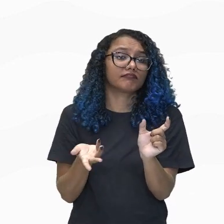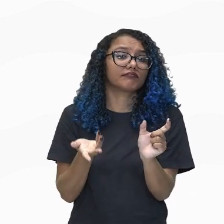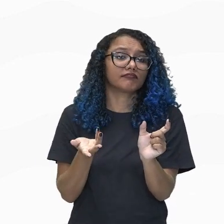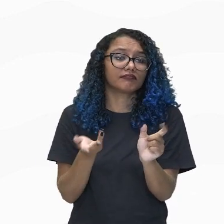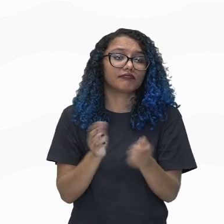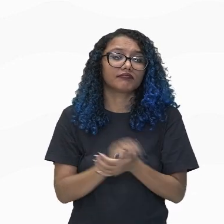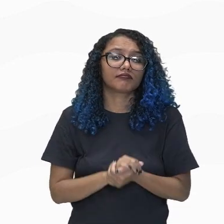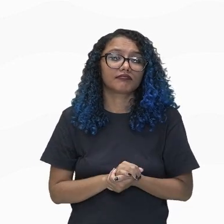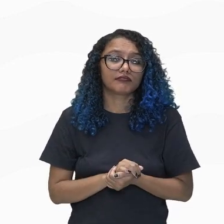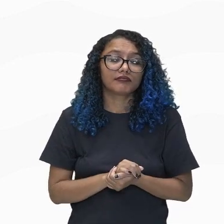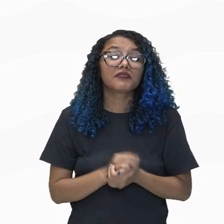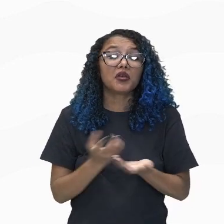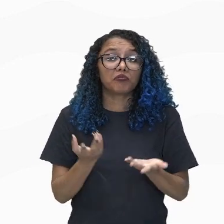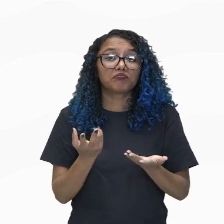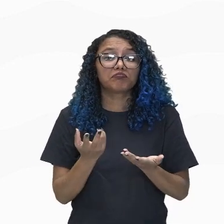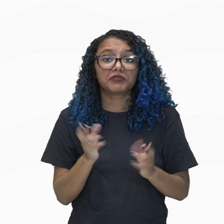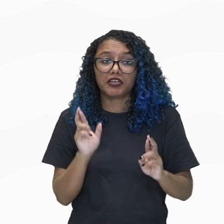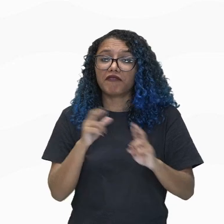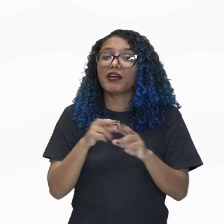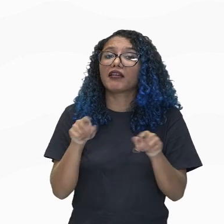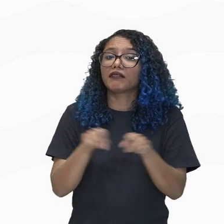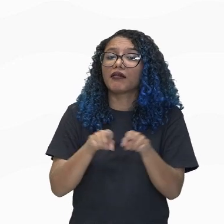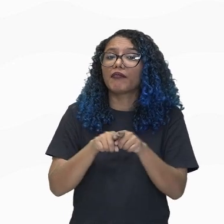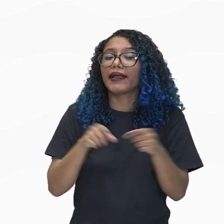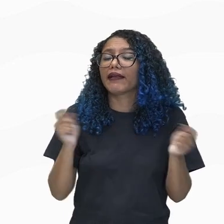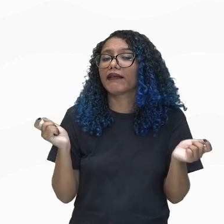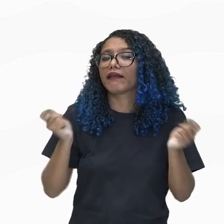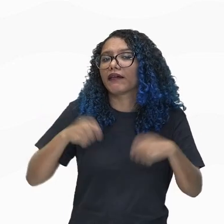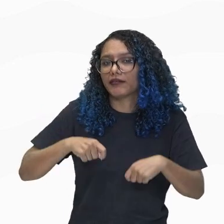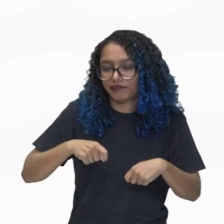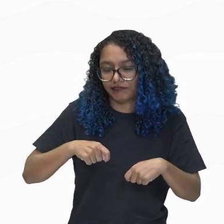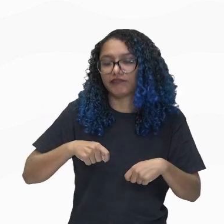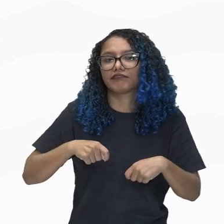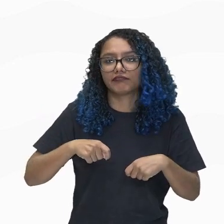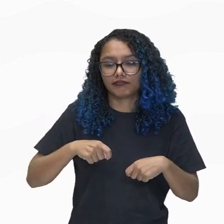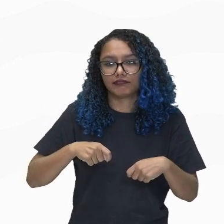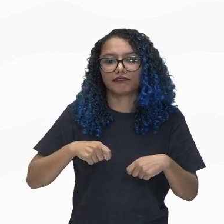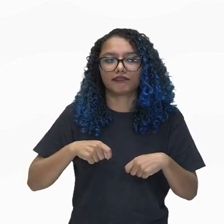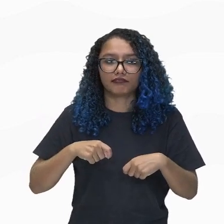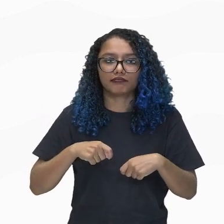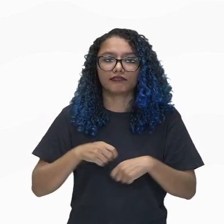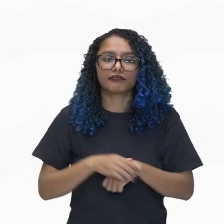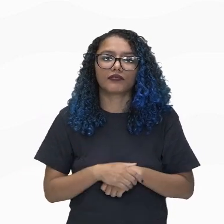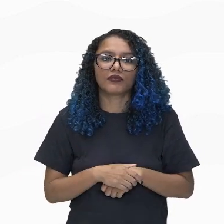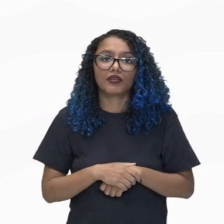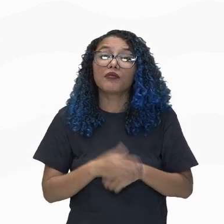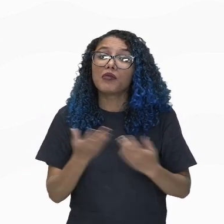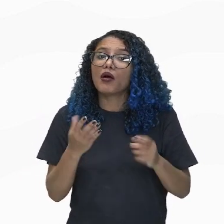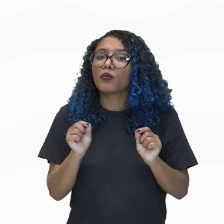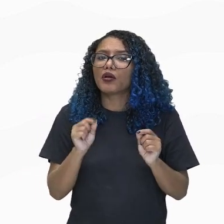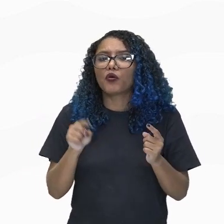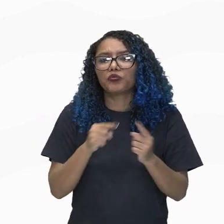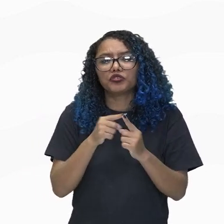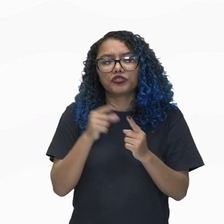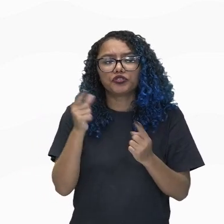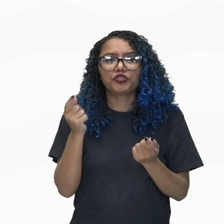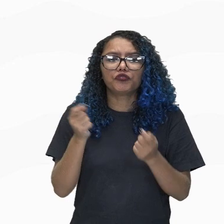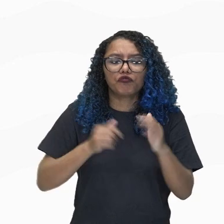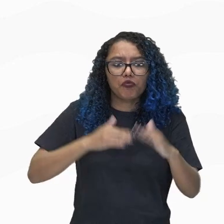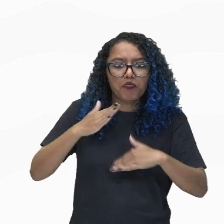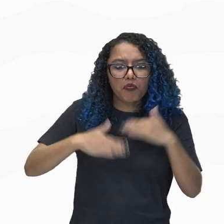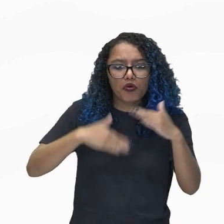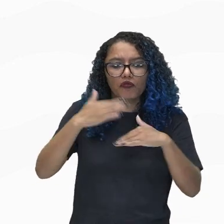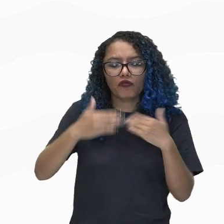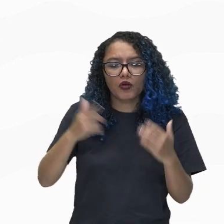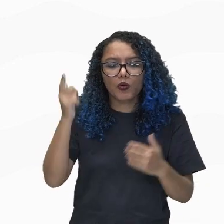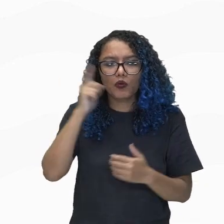de aptidão. Então, eu tenho aptidão para cumprir, para executar alguma tarefa com um nível